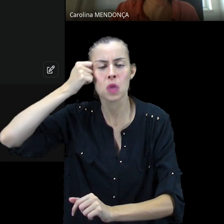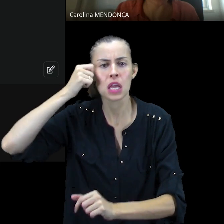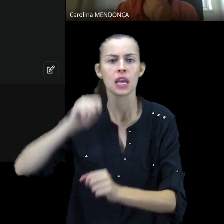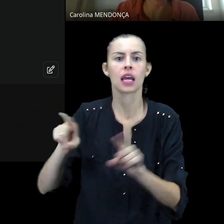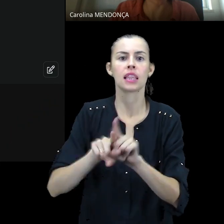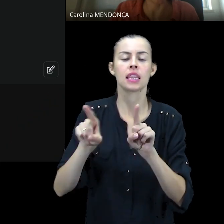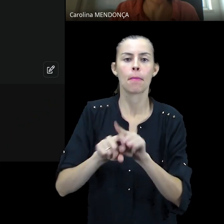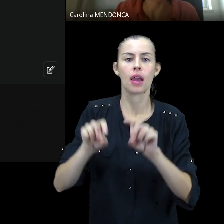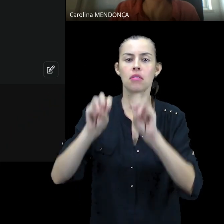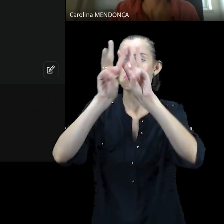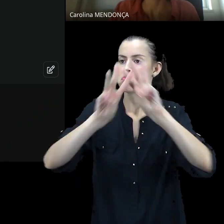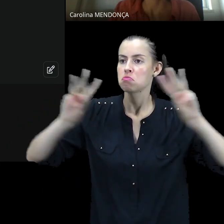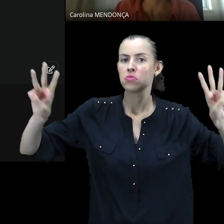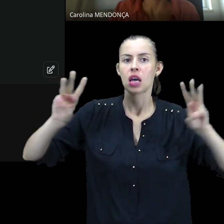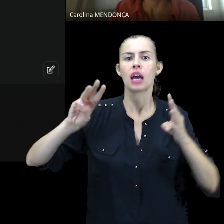Deixa eu passar.